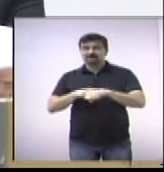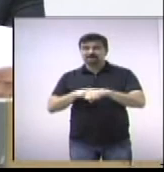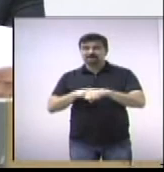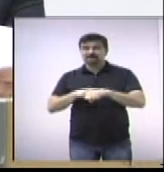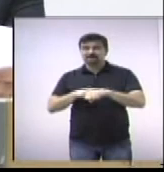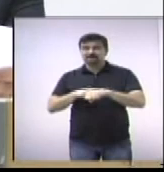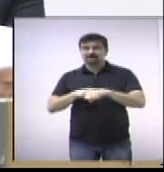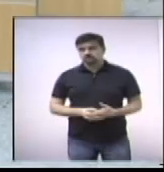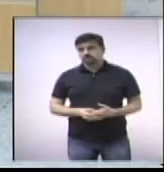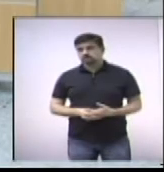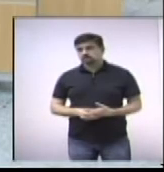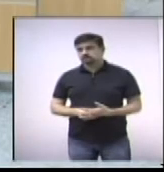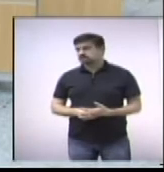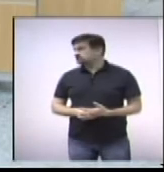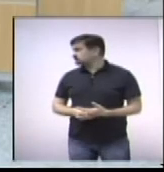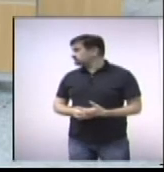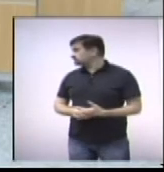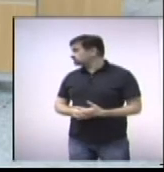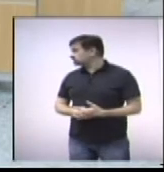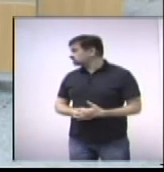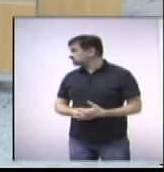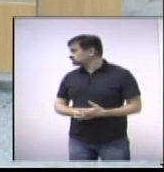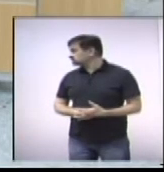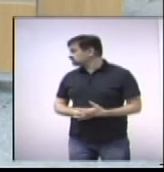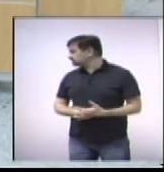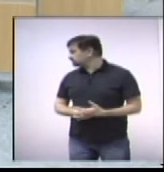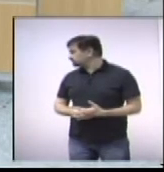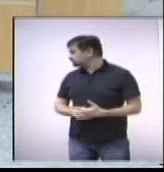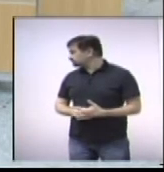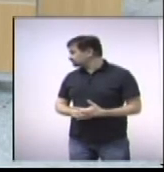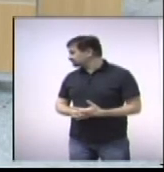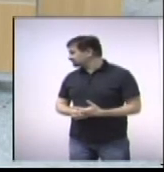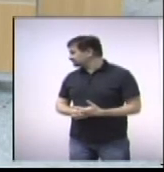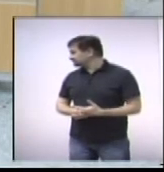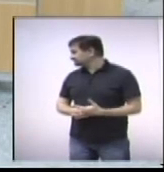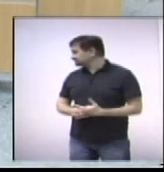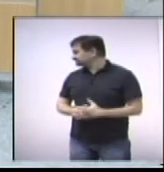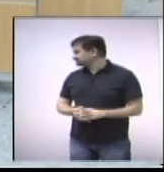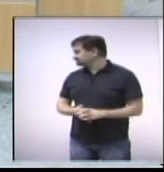lá. Terminou aqui, aí você passa para essa, que é a 13, tá?